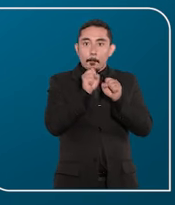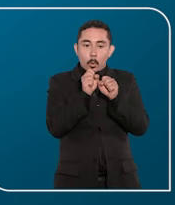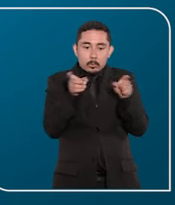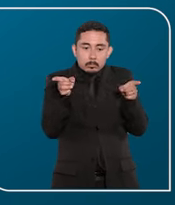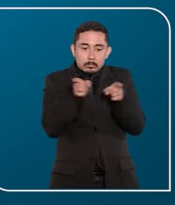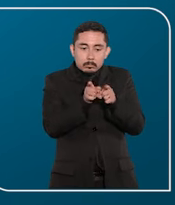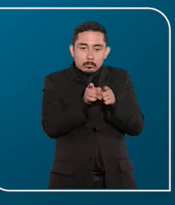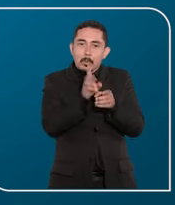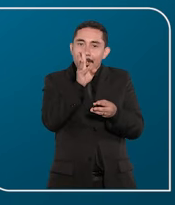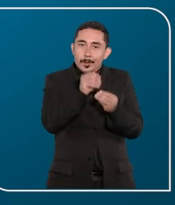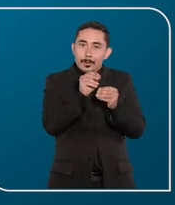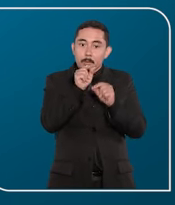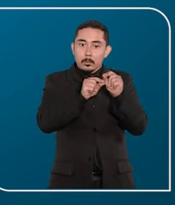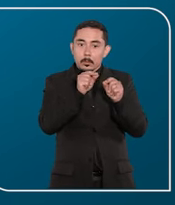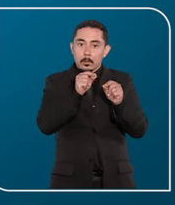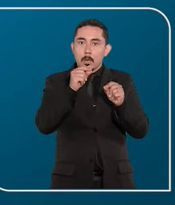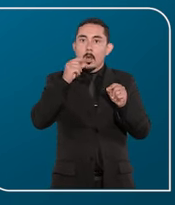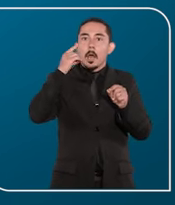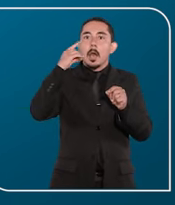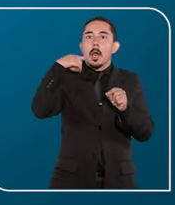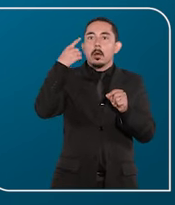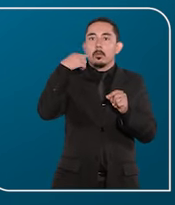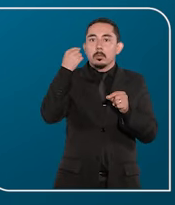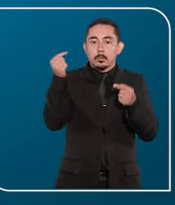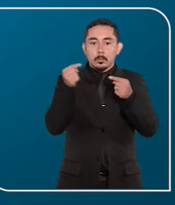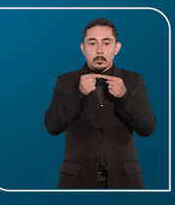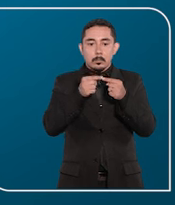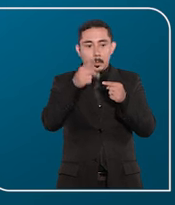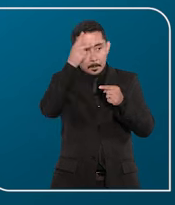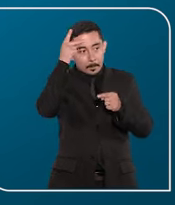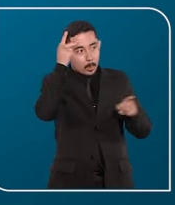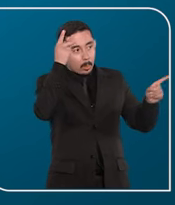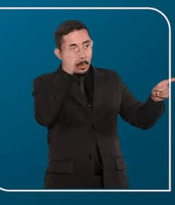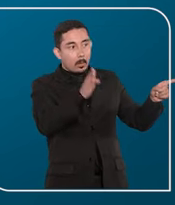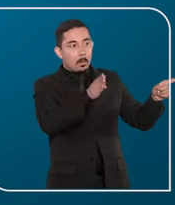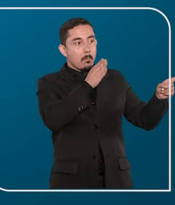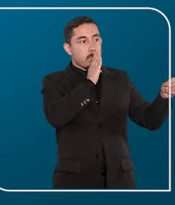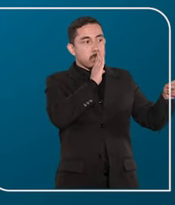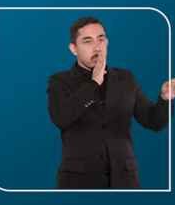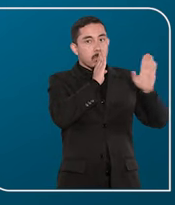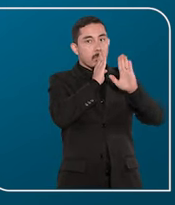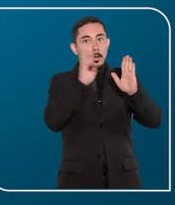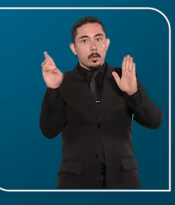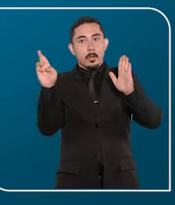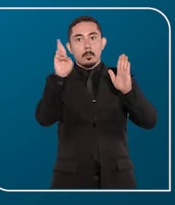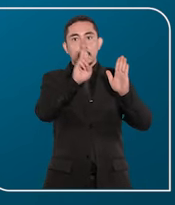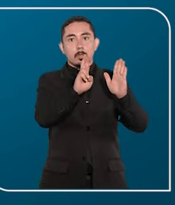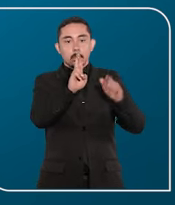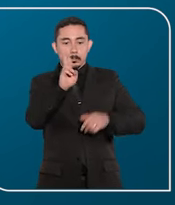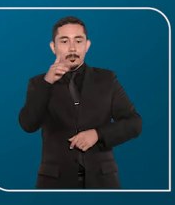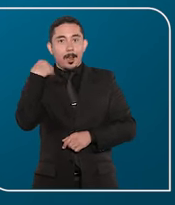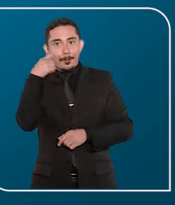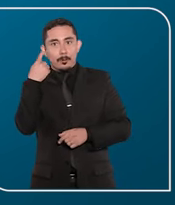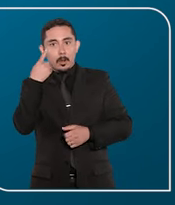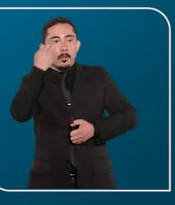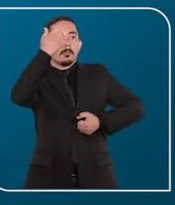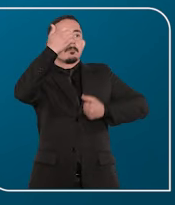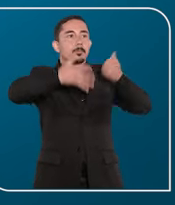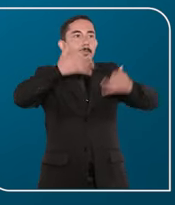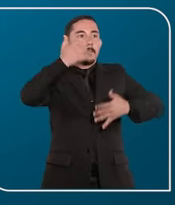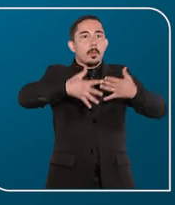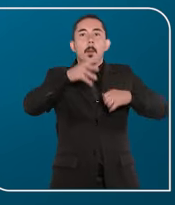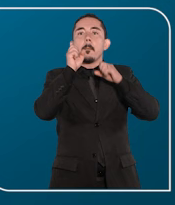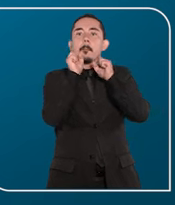advocacia, ela serve para dar a voz para aqueles que não têm a voz na busca dos seus direitos. Porque a nossa profissão,